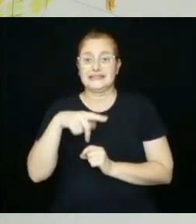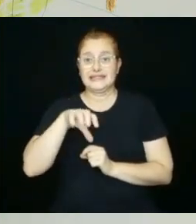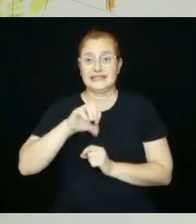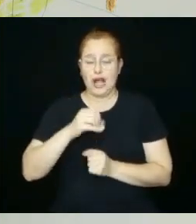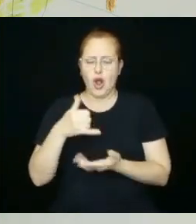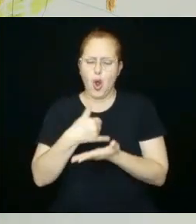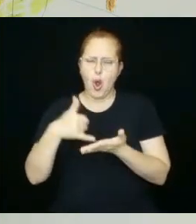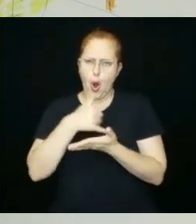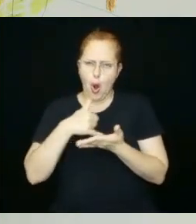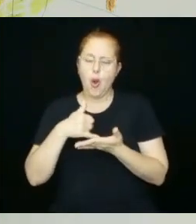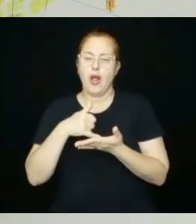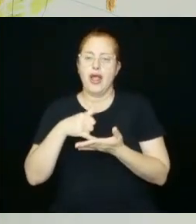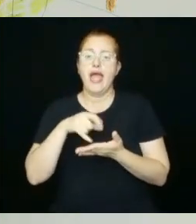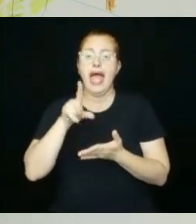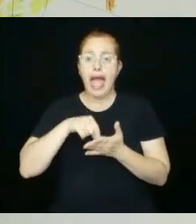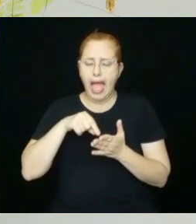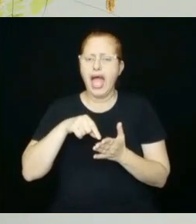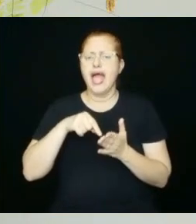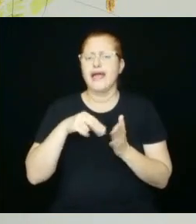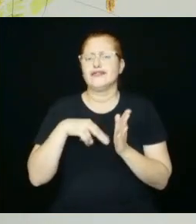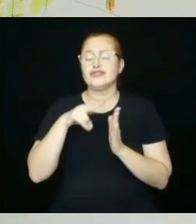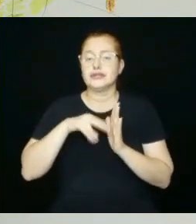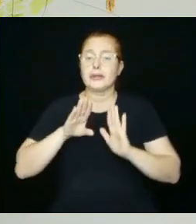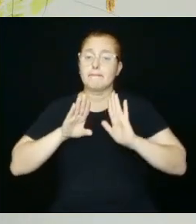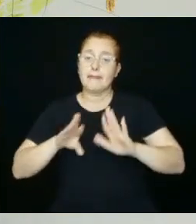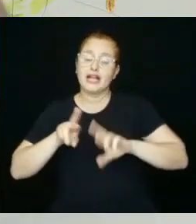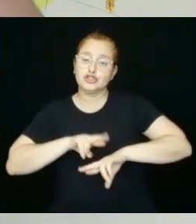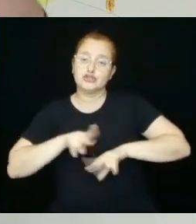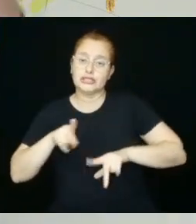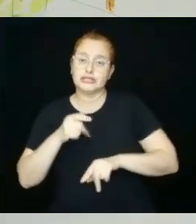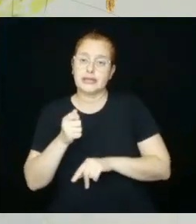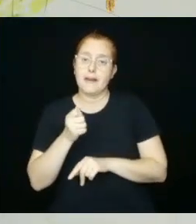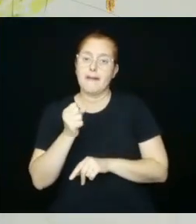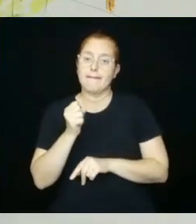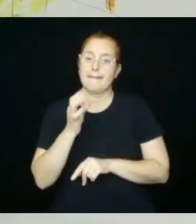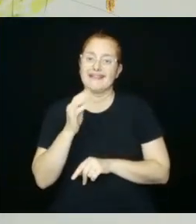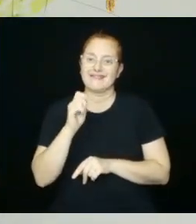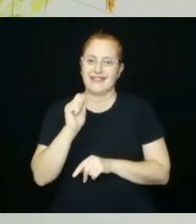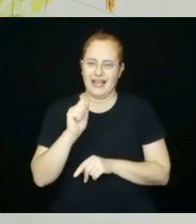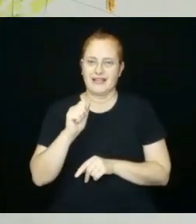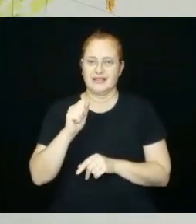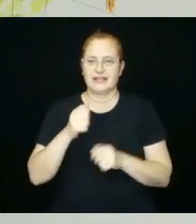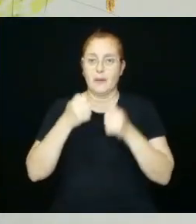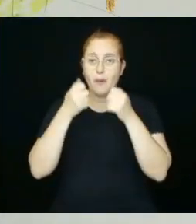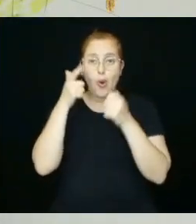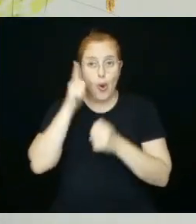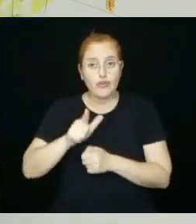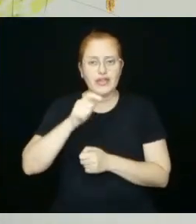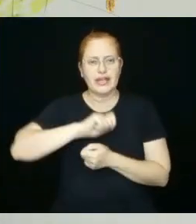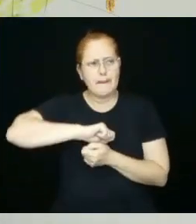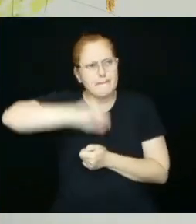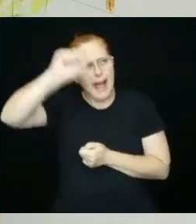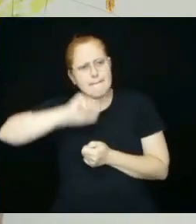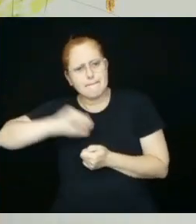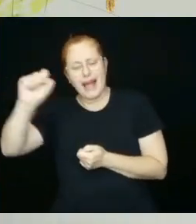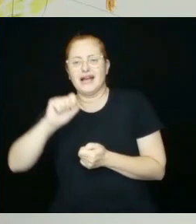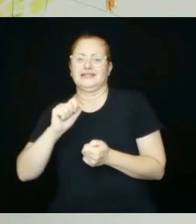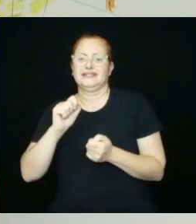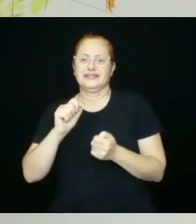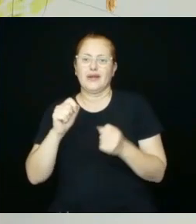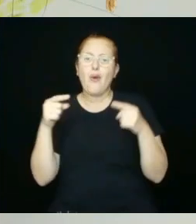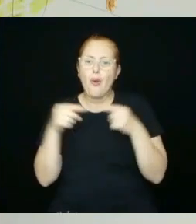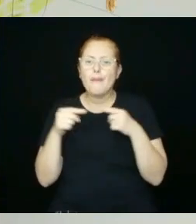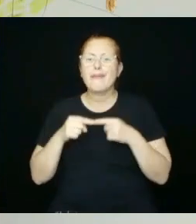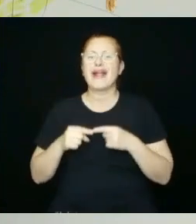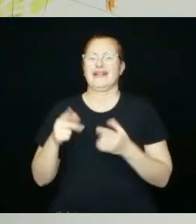é uma cor, ele é uma tinta, só que é pastosa, mas é uma ferramenta de risco, né, de riscar. Então tem tudo a ver com